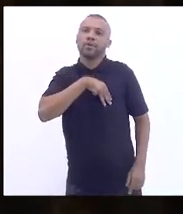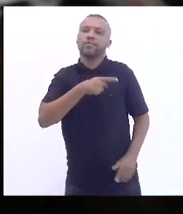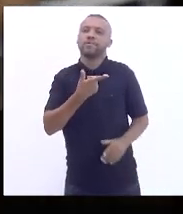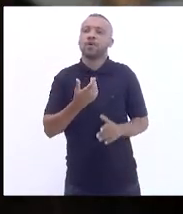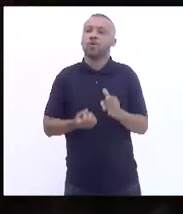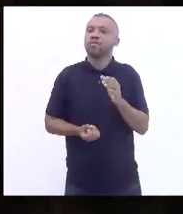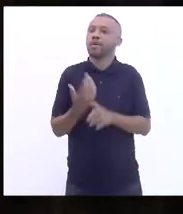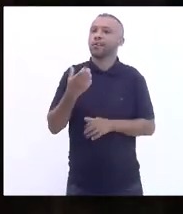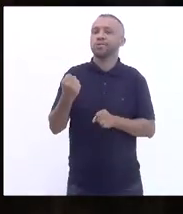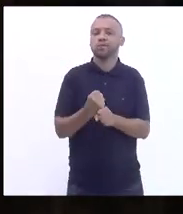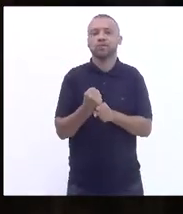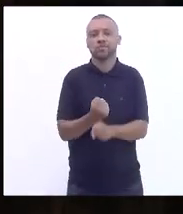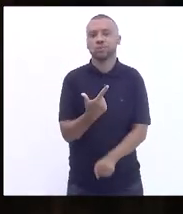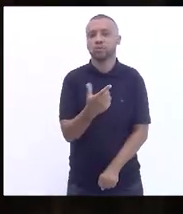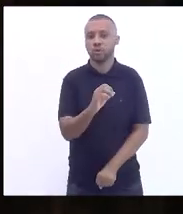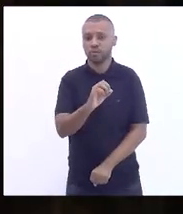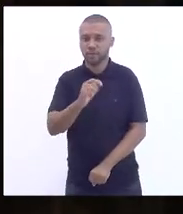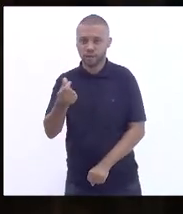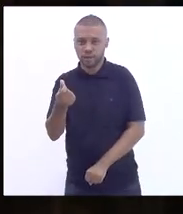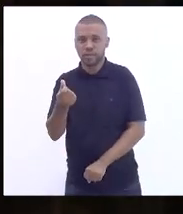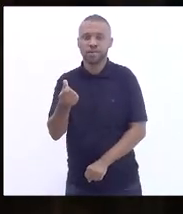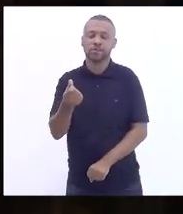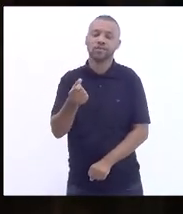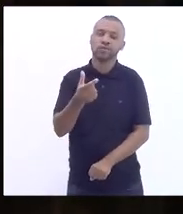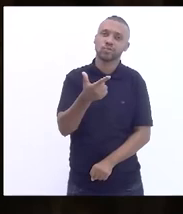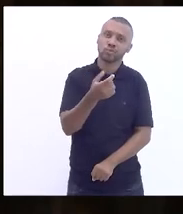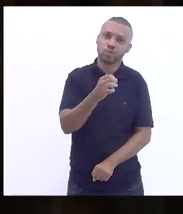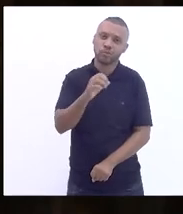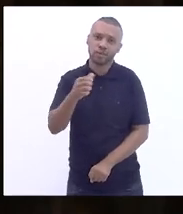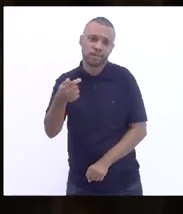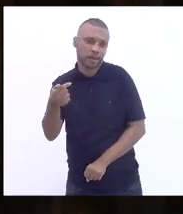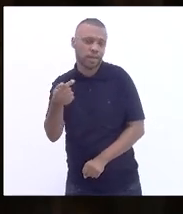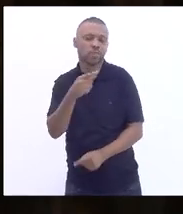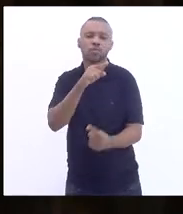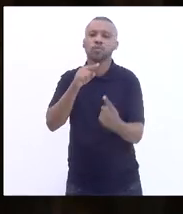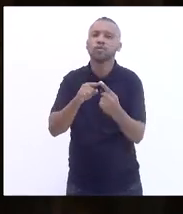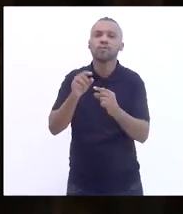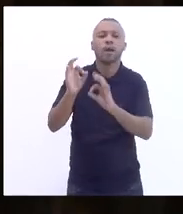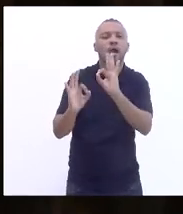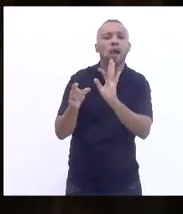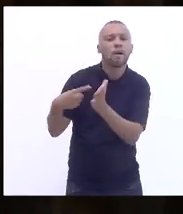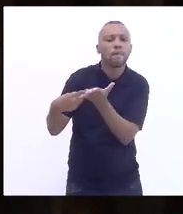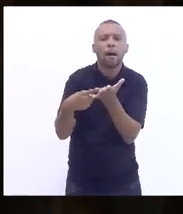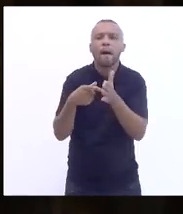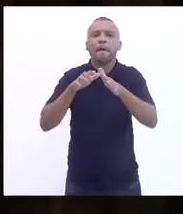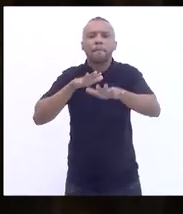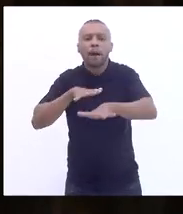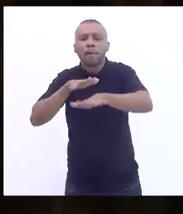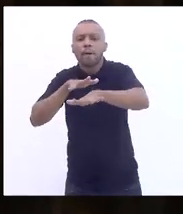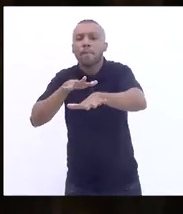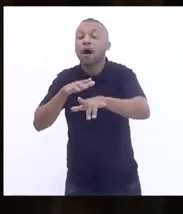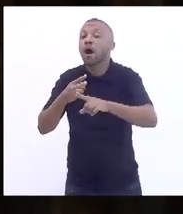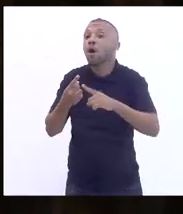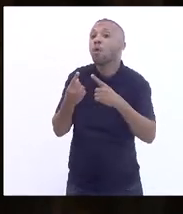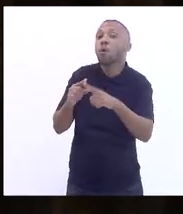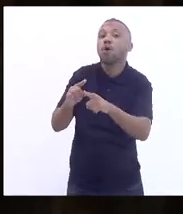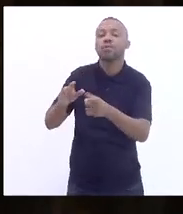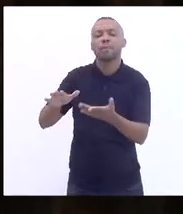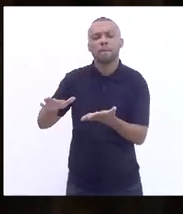2006/2007 com o intuito de fazer as marchas contra o genocídio da população